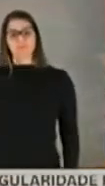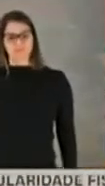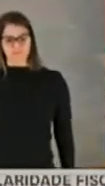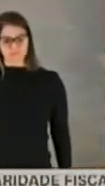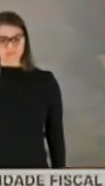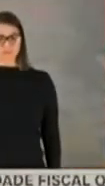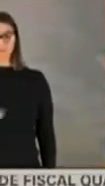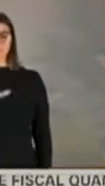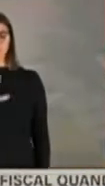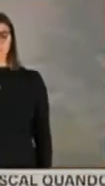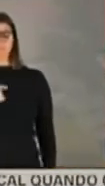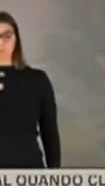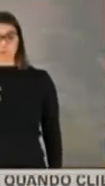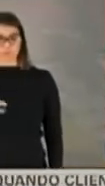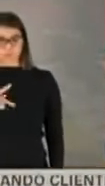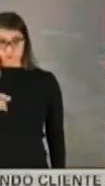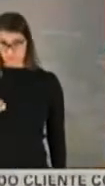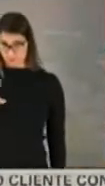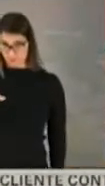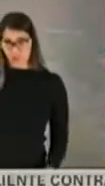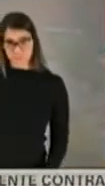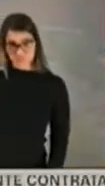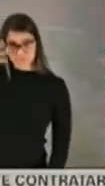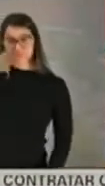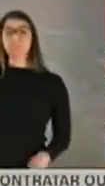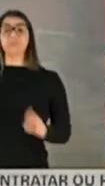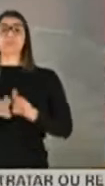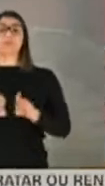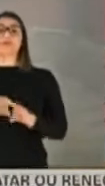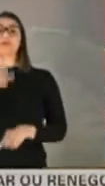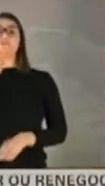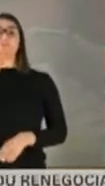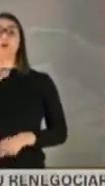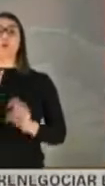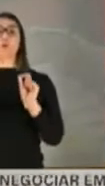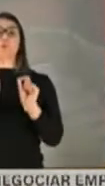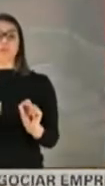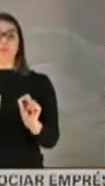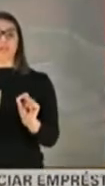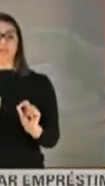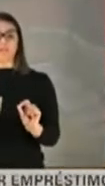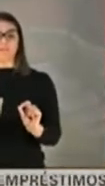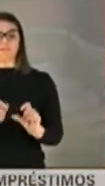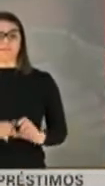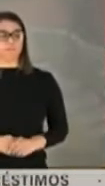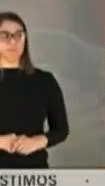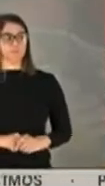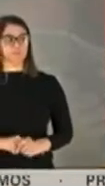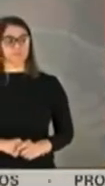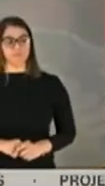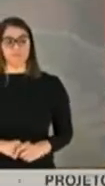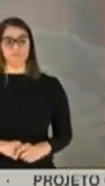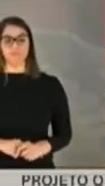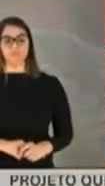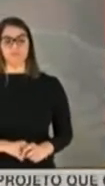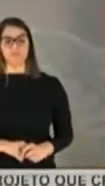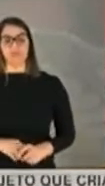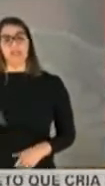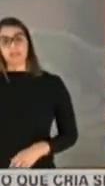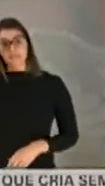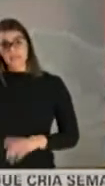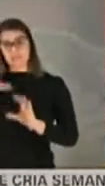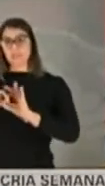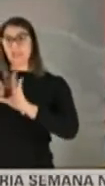Paulo Dominguete também diz aqui na Terça Livre, eu só